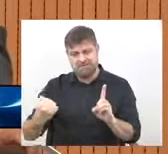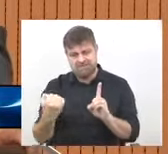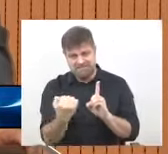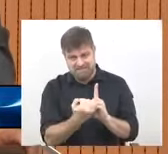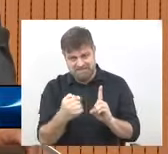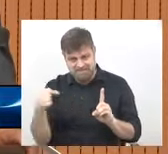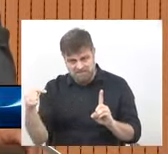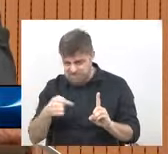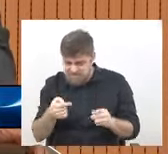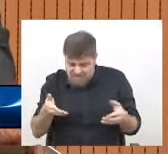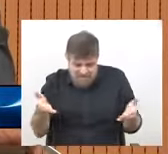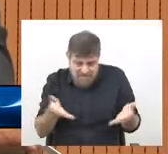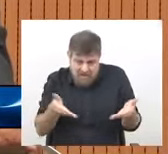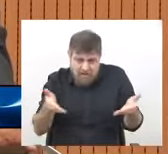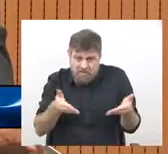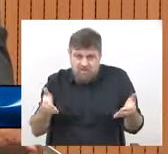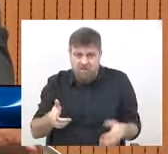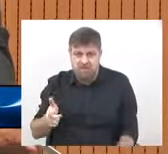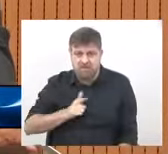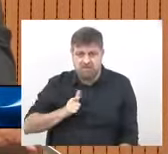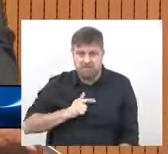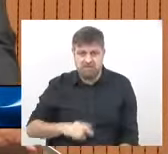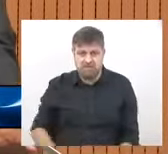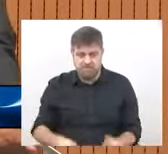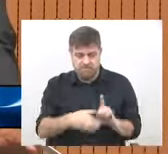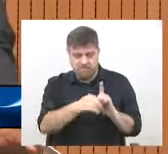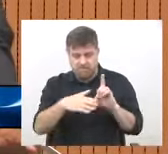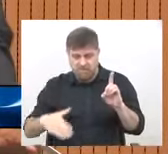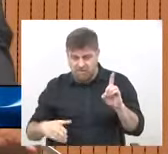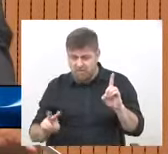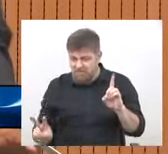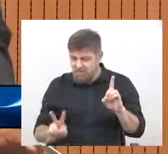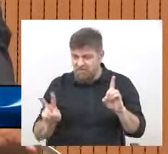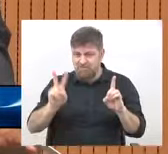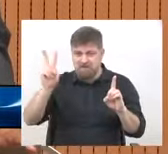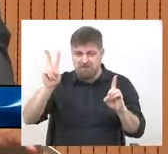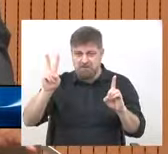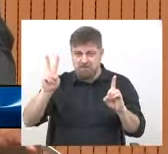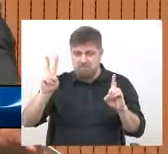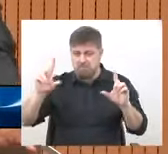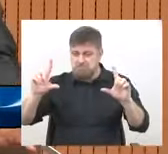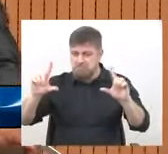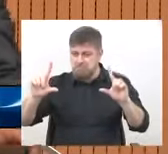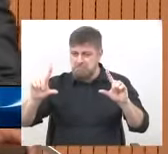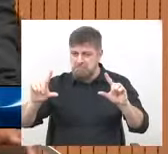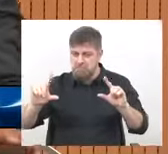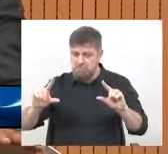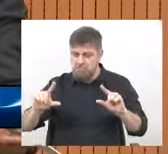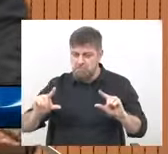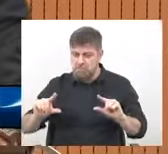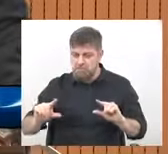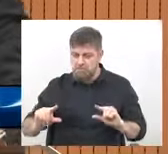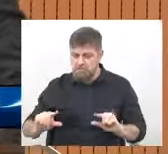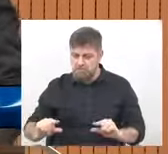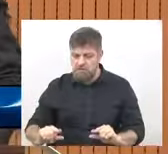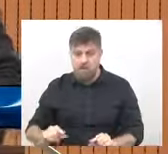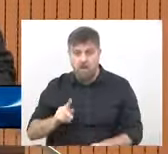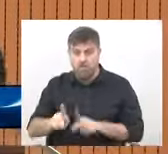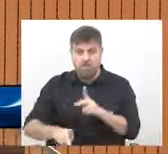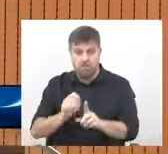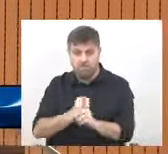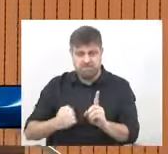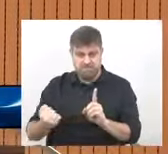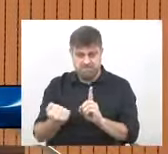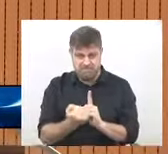que os valores democráticos eles estão sendo diminuídos, né? A população, a sociedade deu